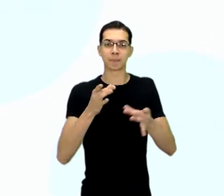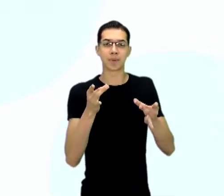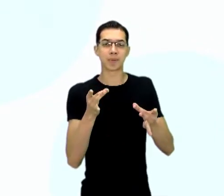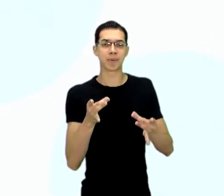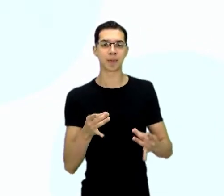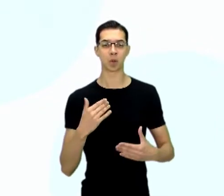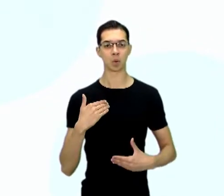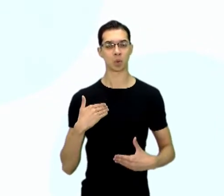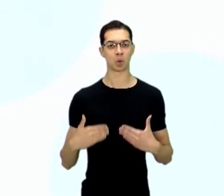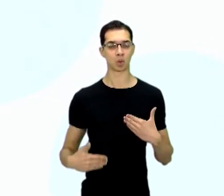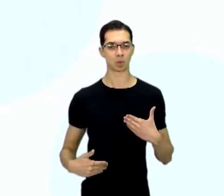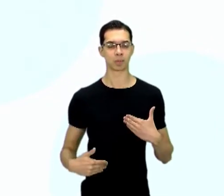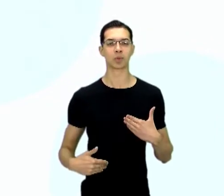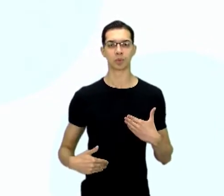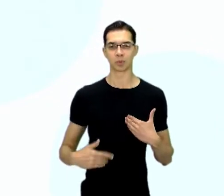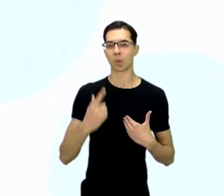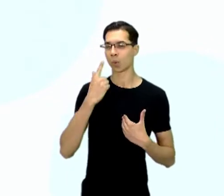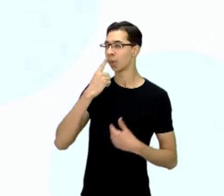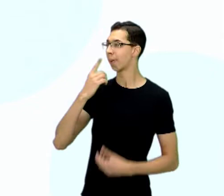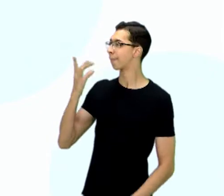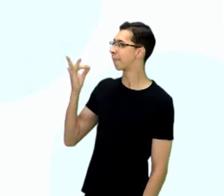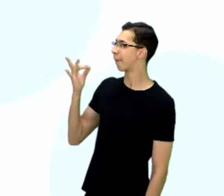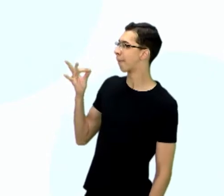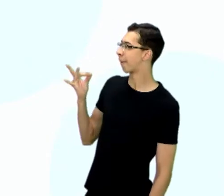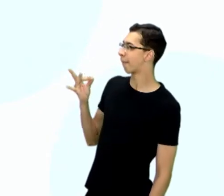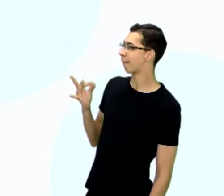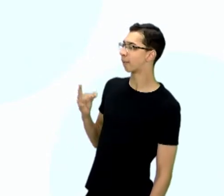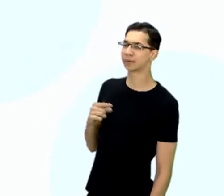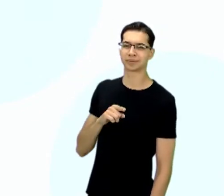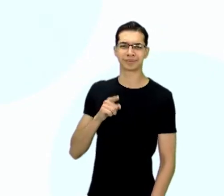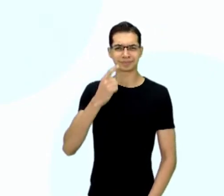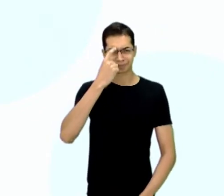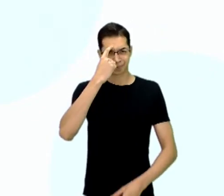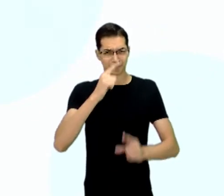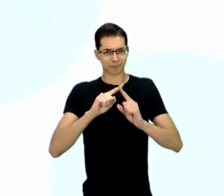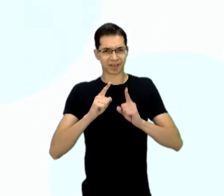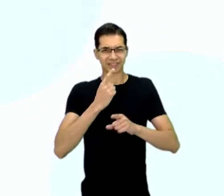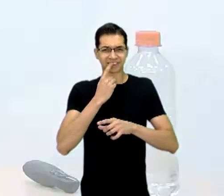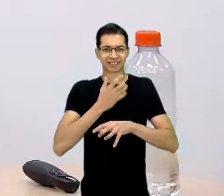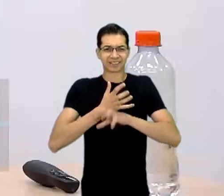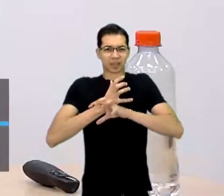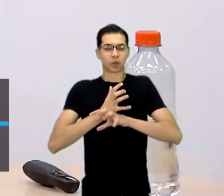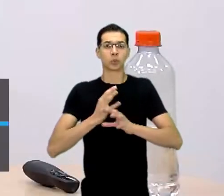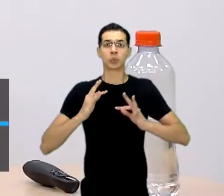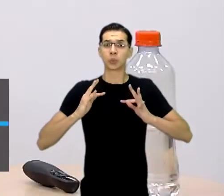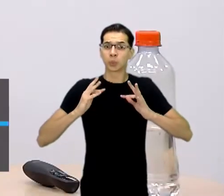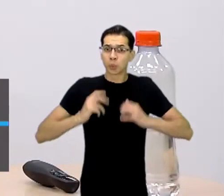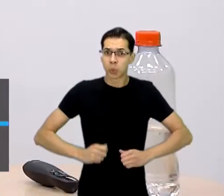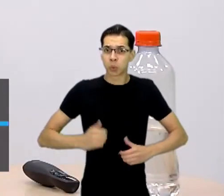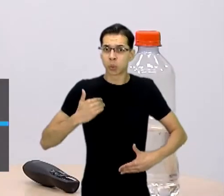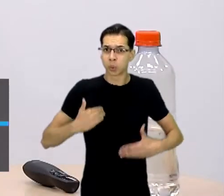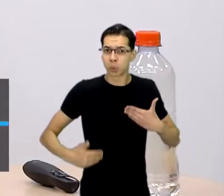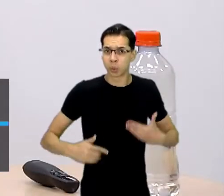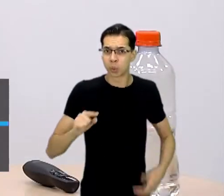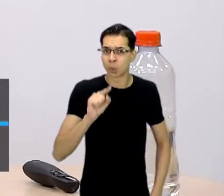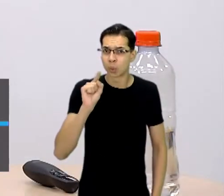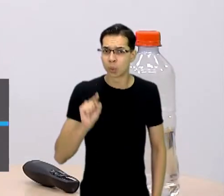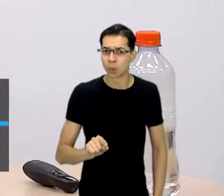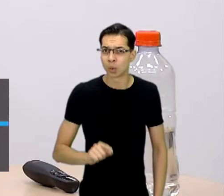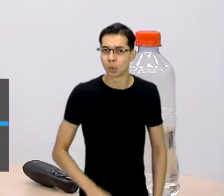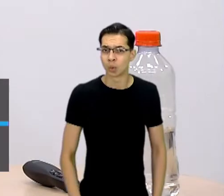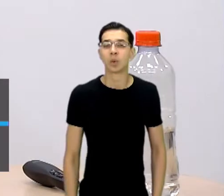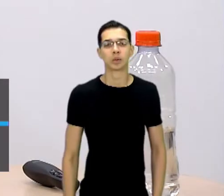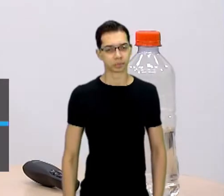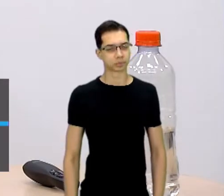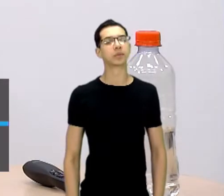nosso corpo. Vocês podem me perguntar, mas, prof, são todos os ossos do nosso corpo? Exatamente. Todos os ossos